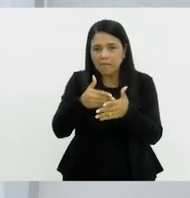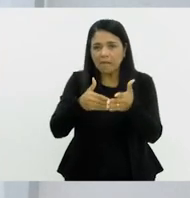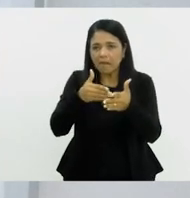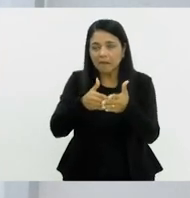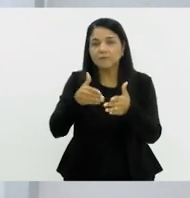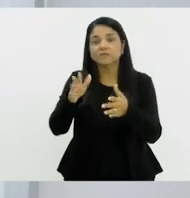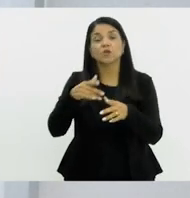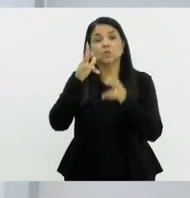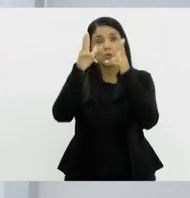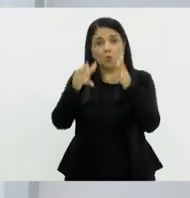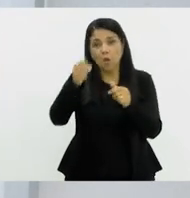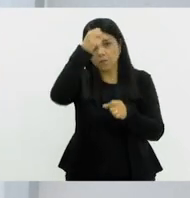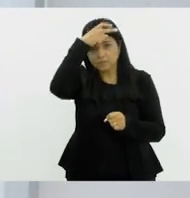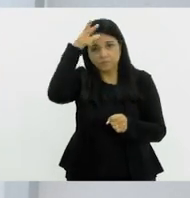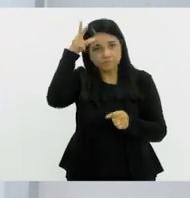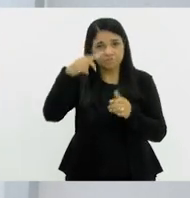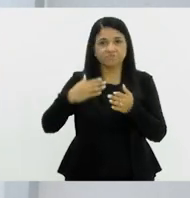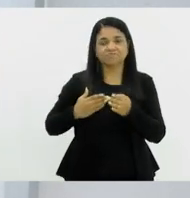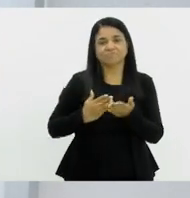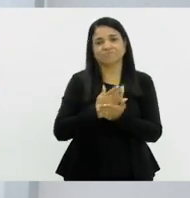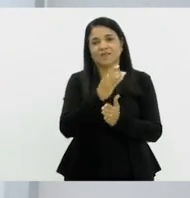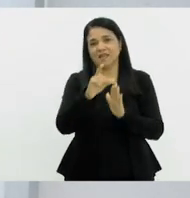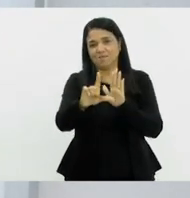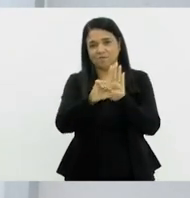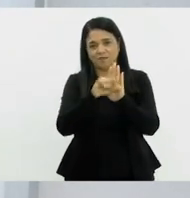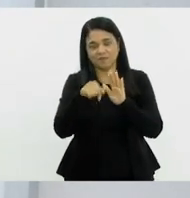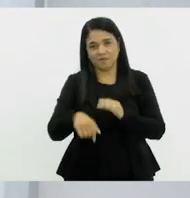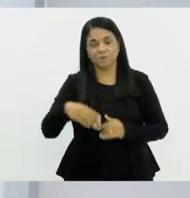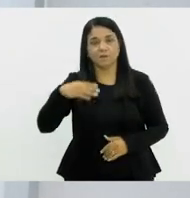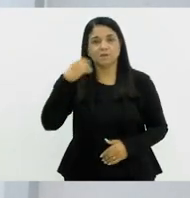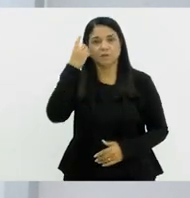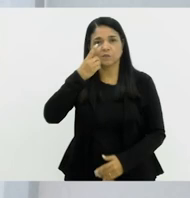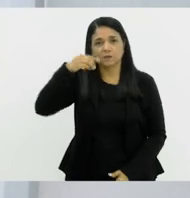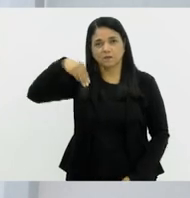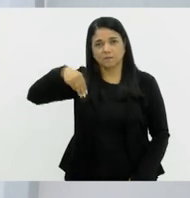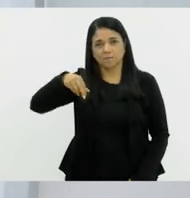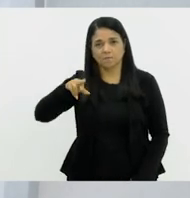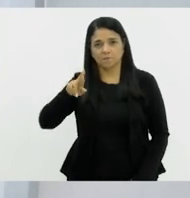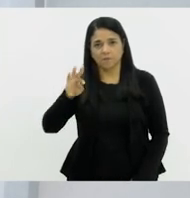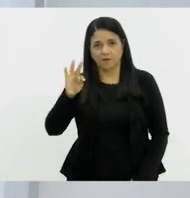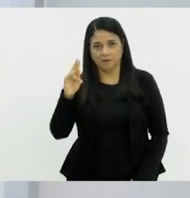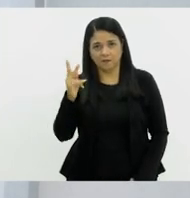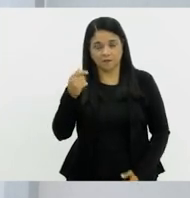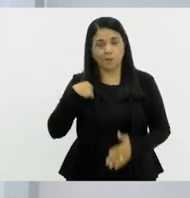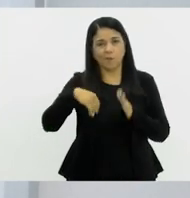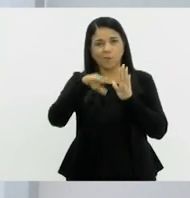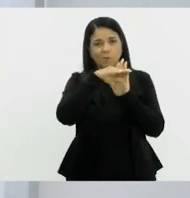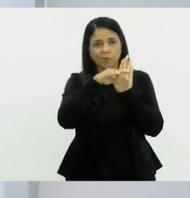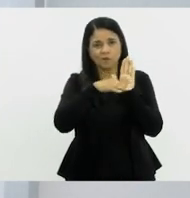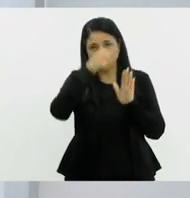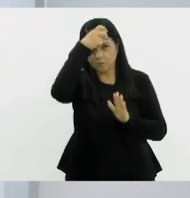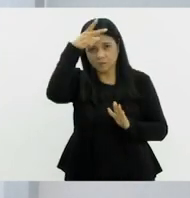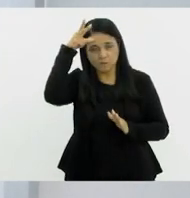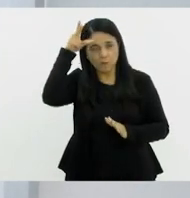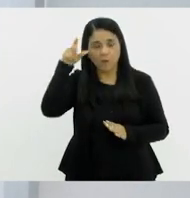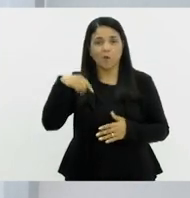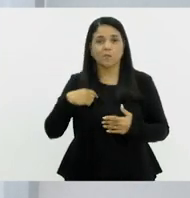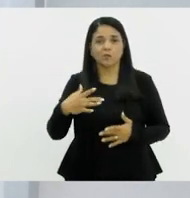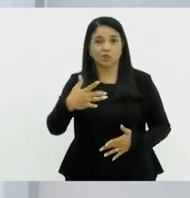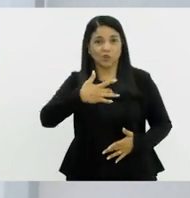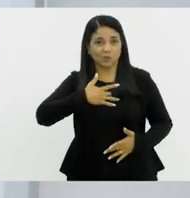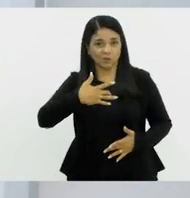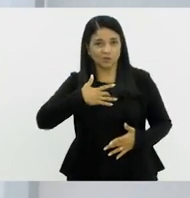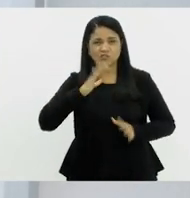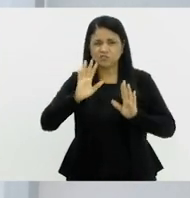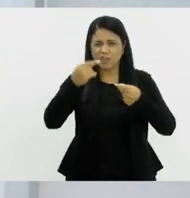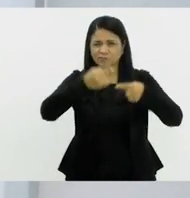aprovada, semelhante à lei aprovada aqui pela deputada Marta Rocha, sobre um programa municipal para tuberculose. Já